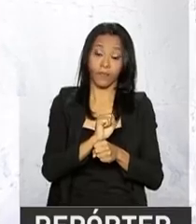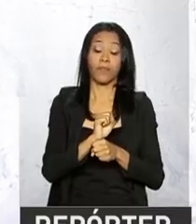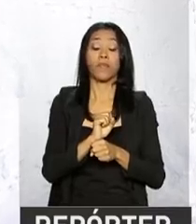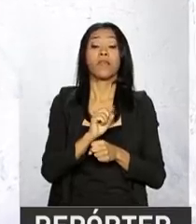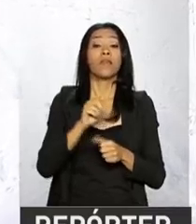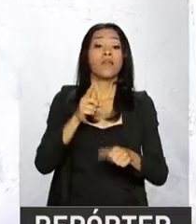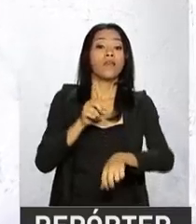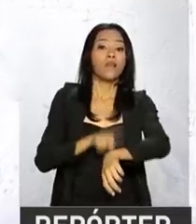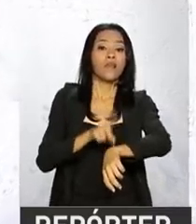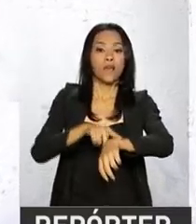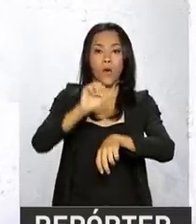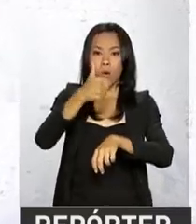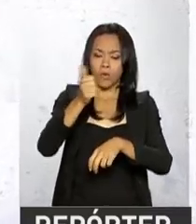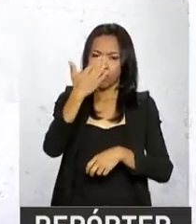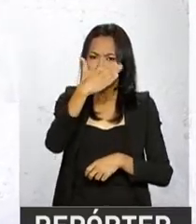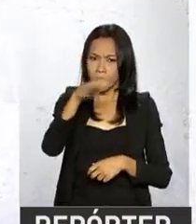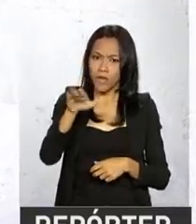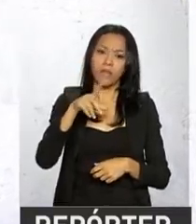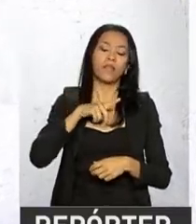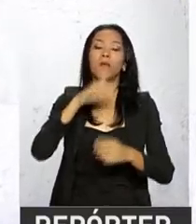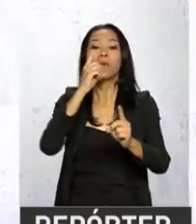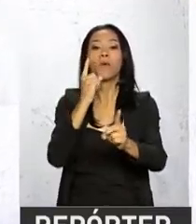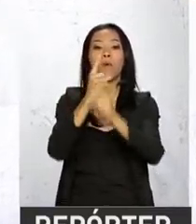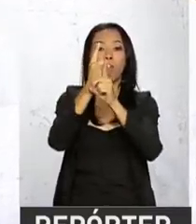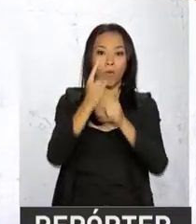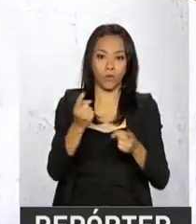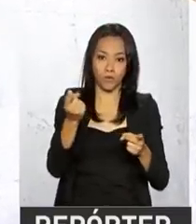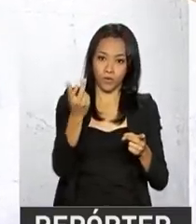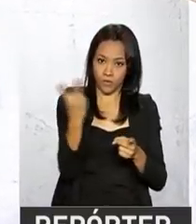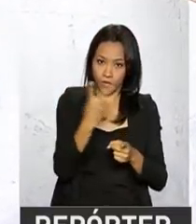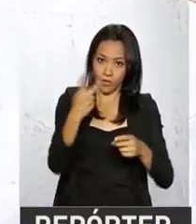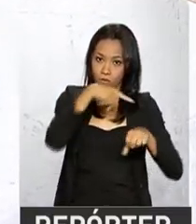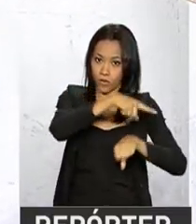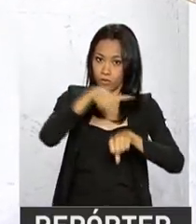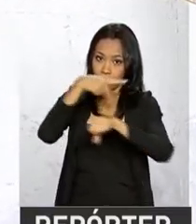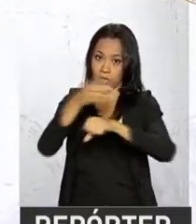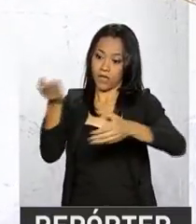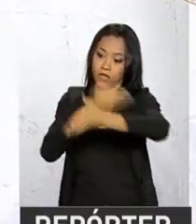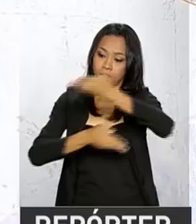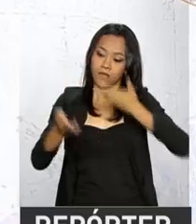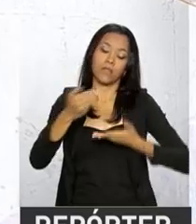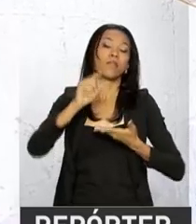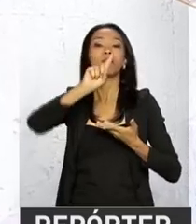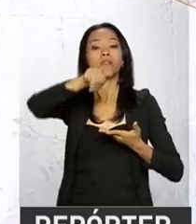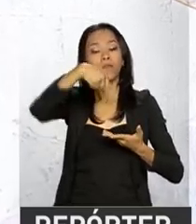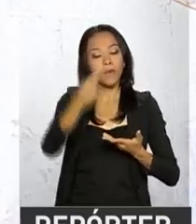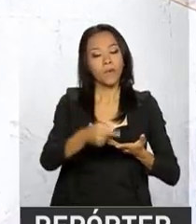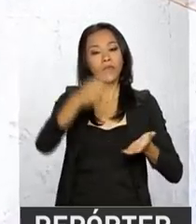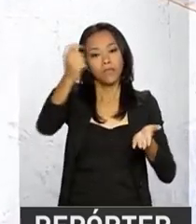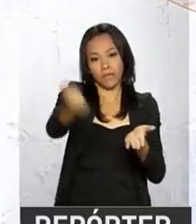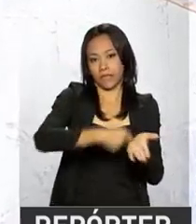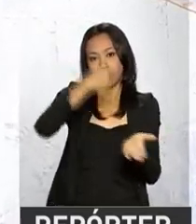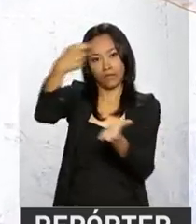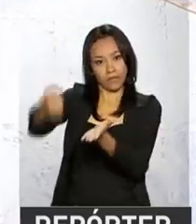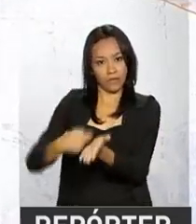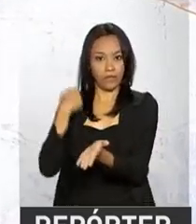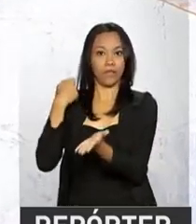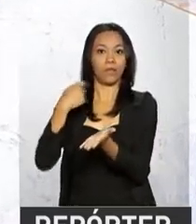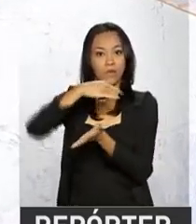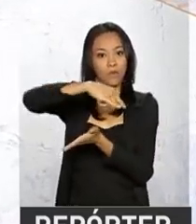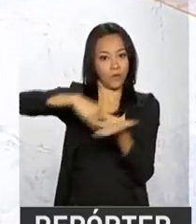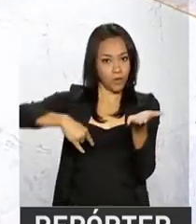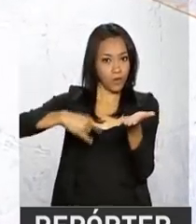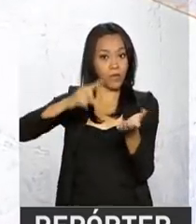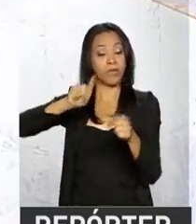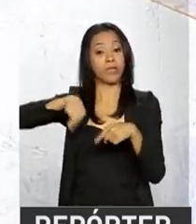E às 11h30 acontece o encontro bilateral ampliado, depois a cerimônia de assinatura de atos. À tarde